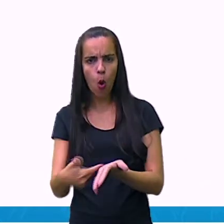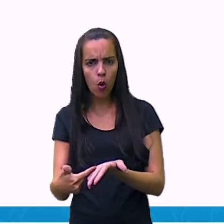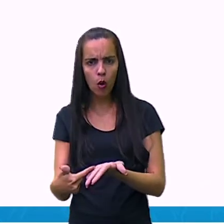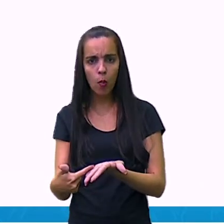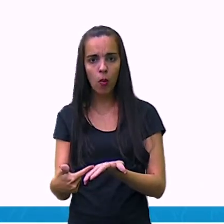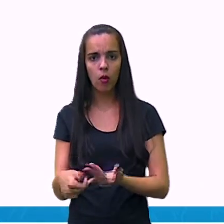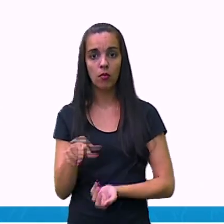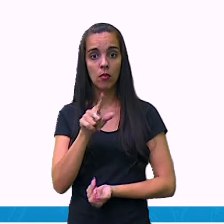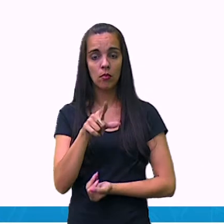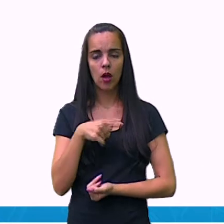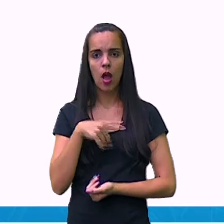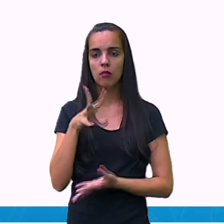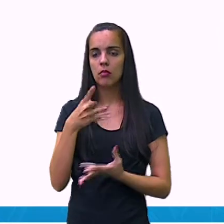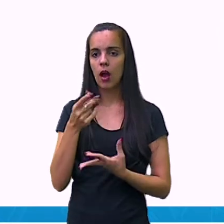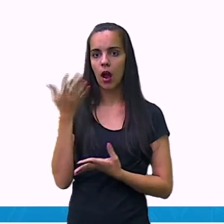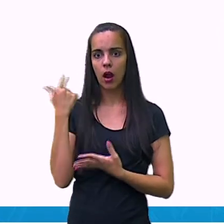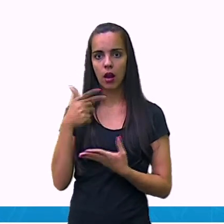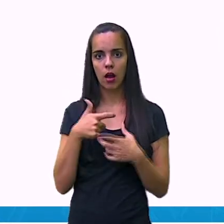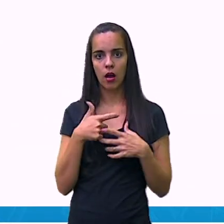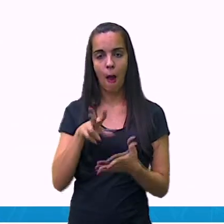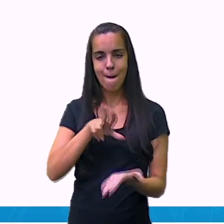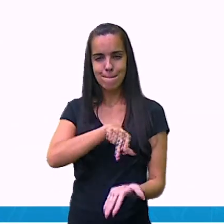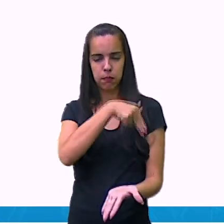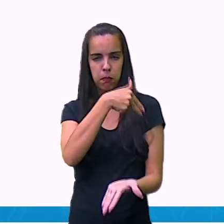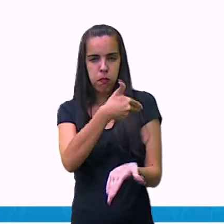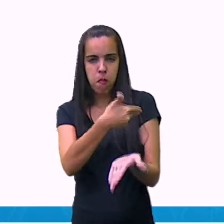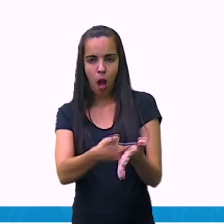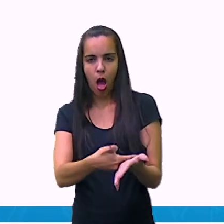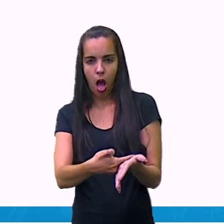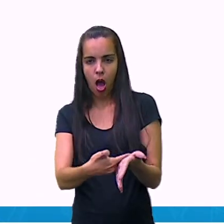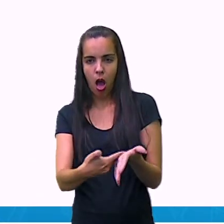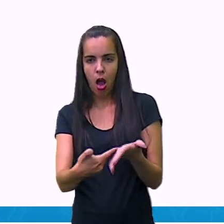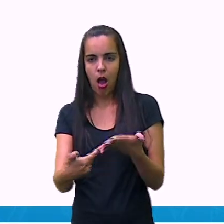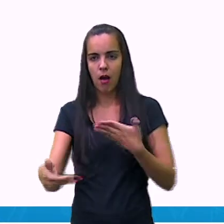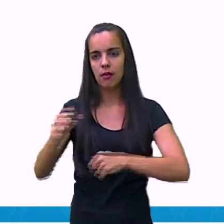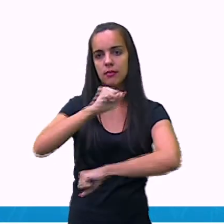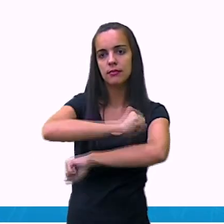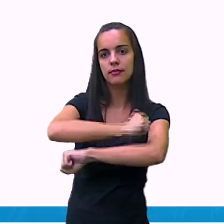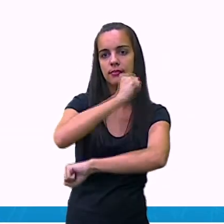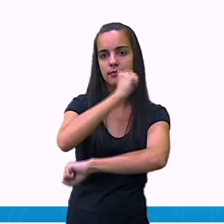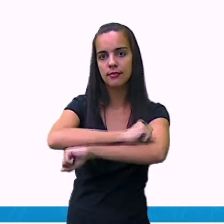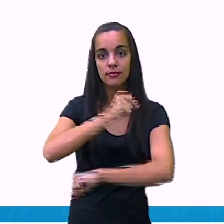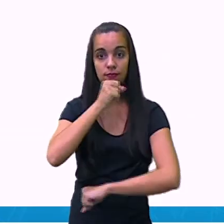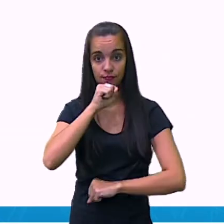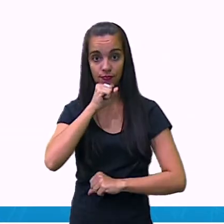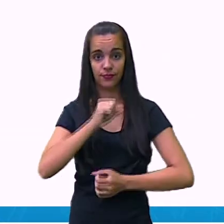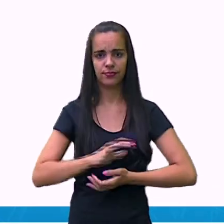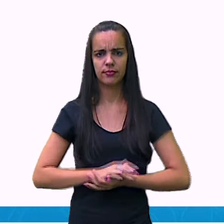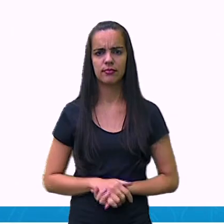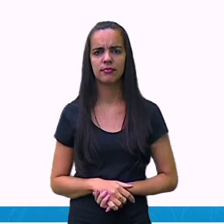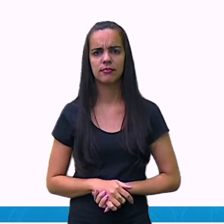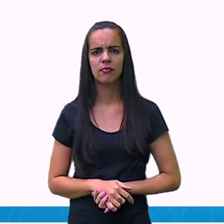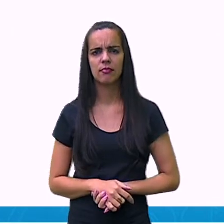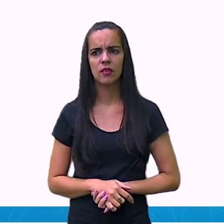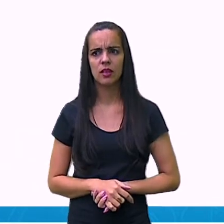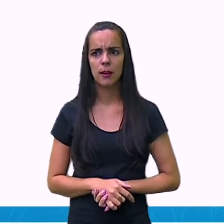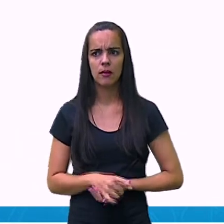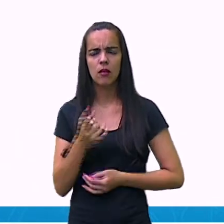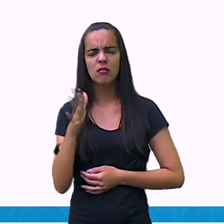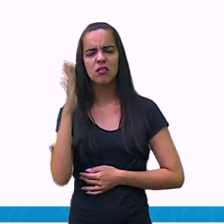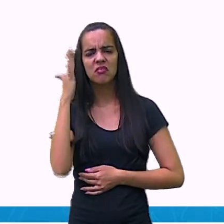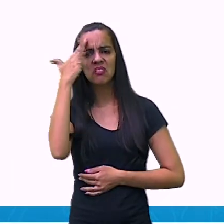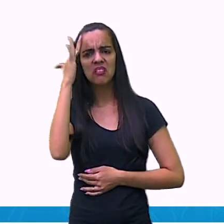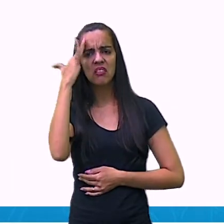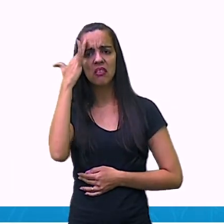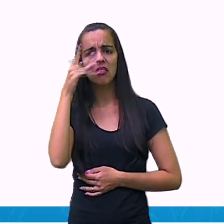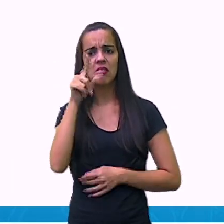aquele enorme tombo lá da janela da vovó. O que nos faz entender que essa